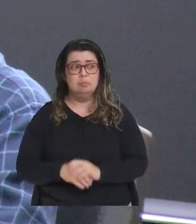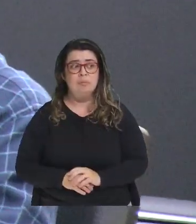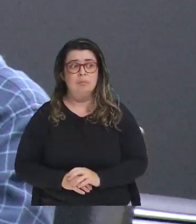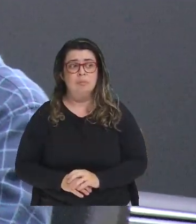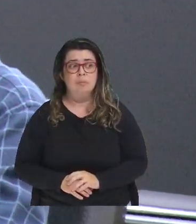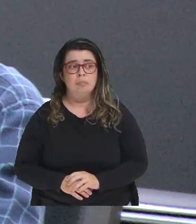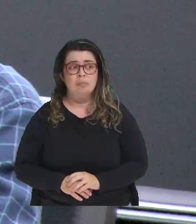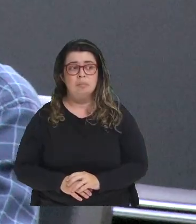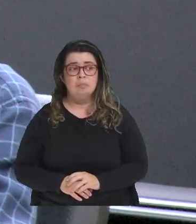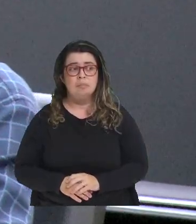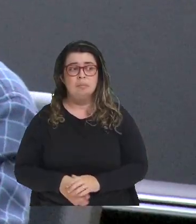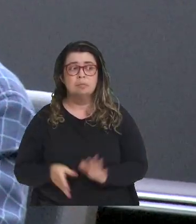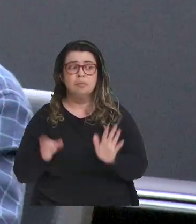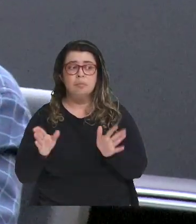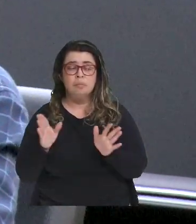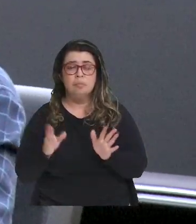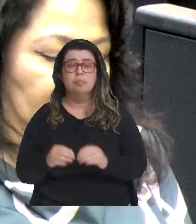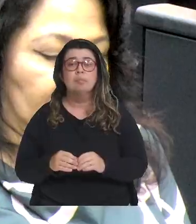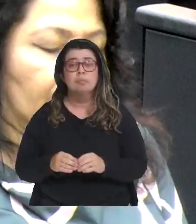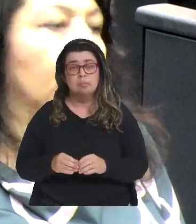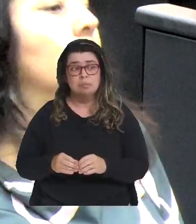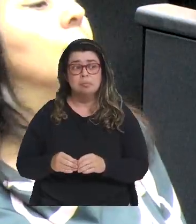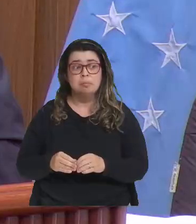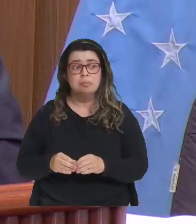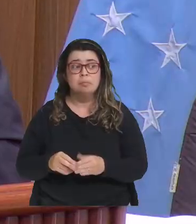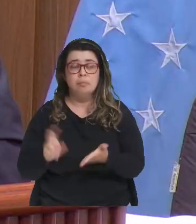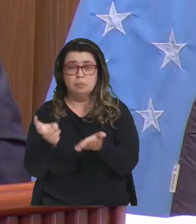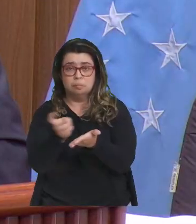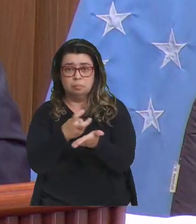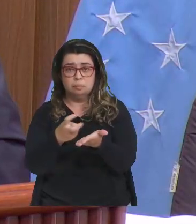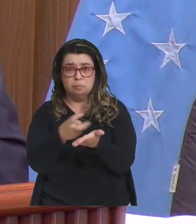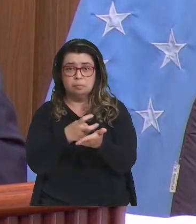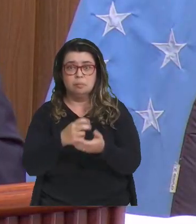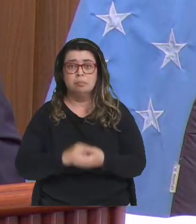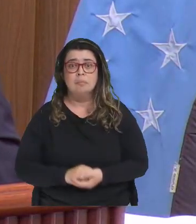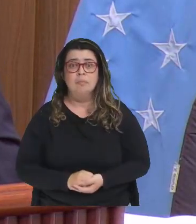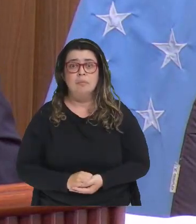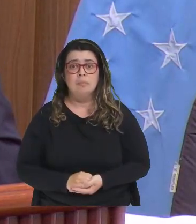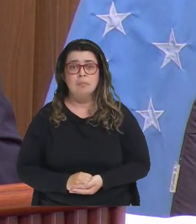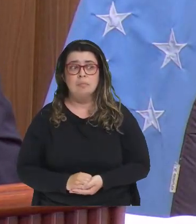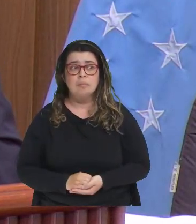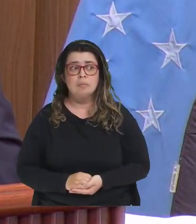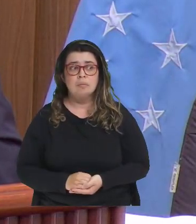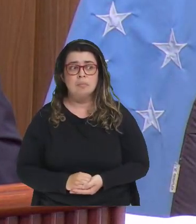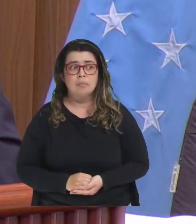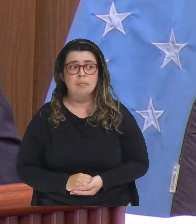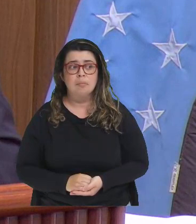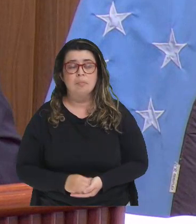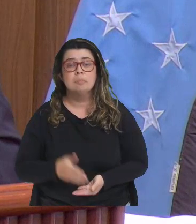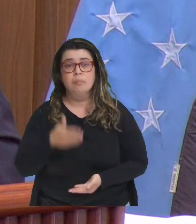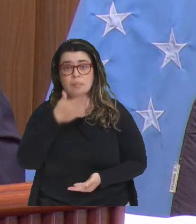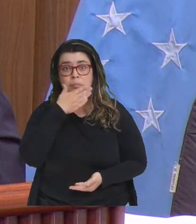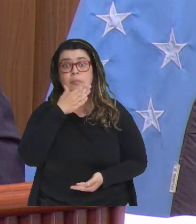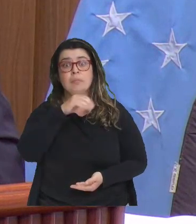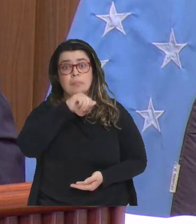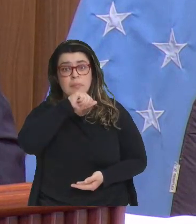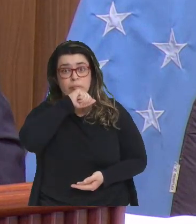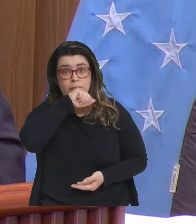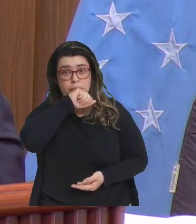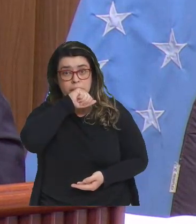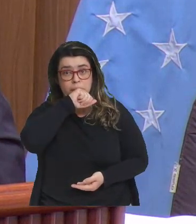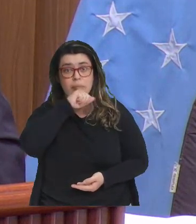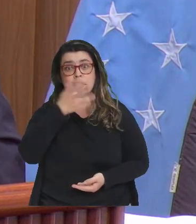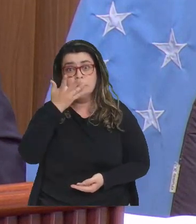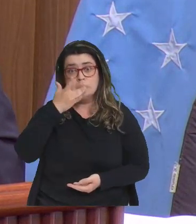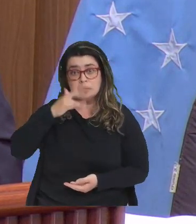da técnica colocasse para mim as imagens aí, que foi alguns moradores, pais de alunos da Escola Carlos Alberto de